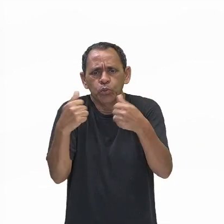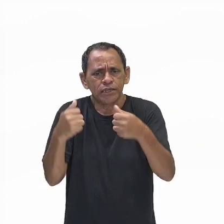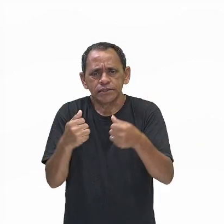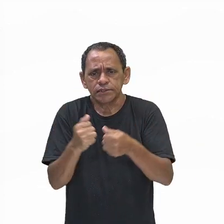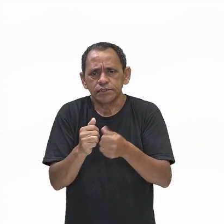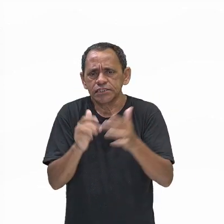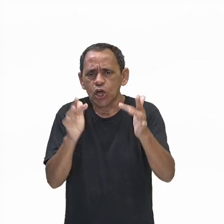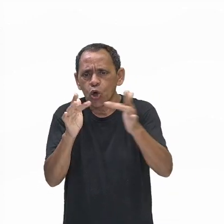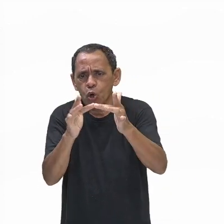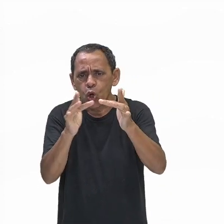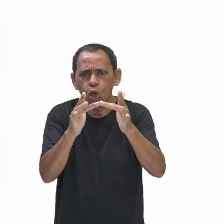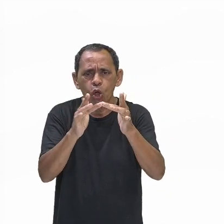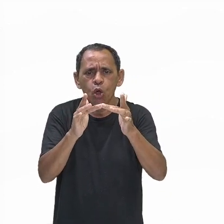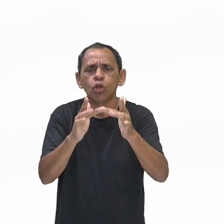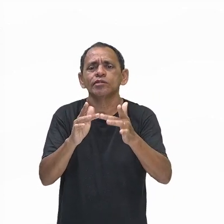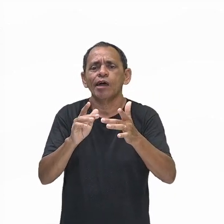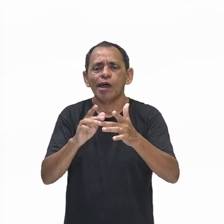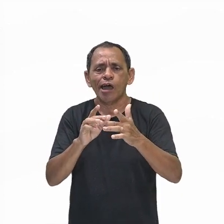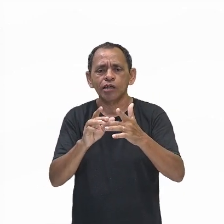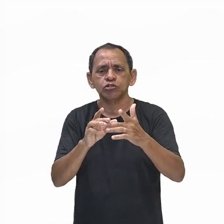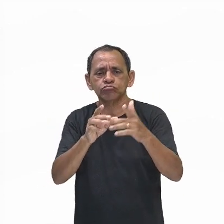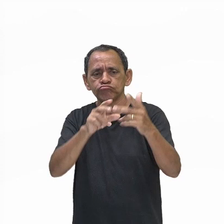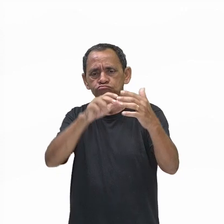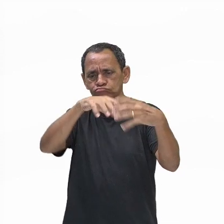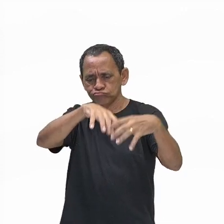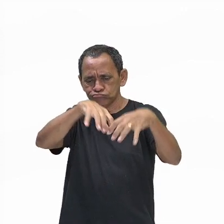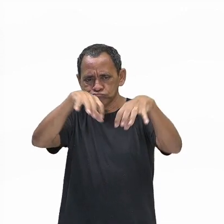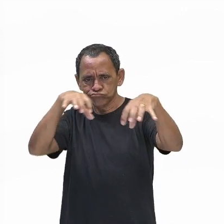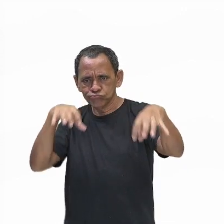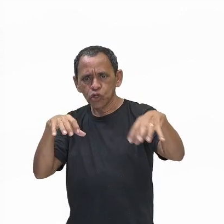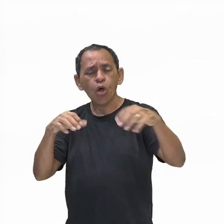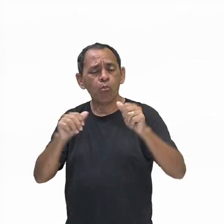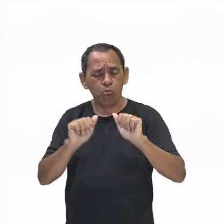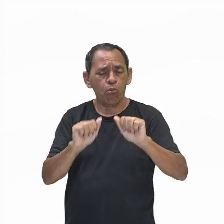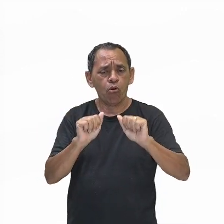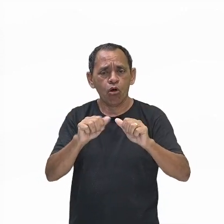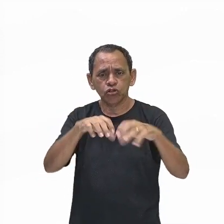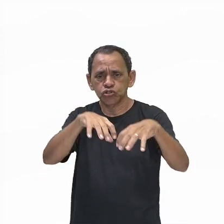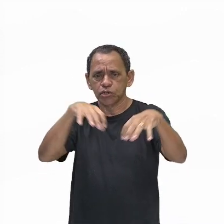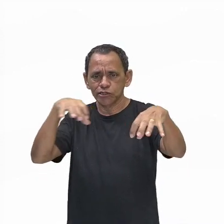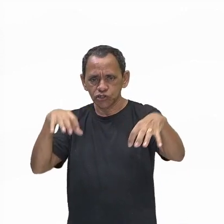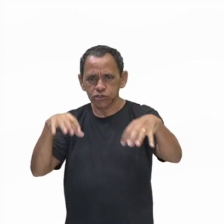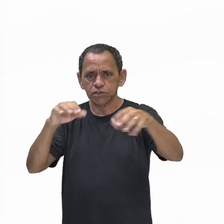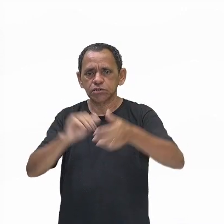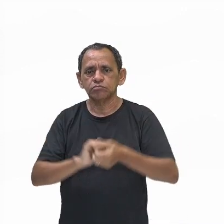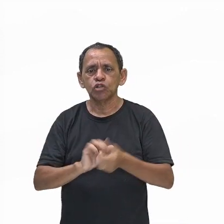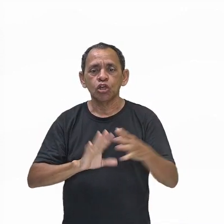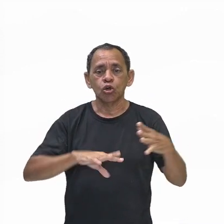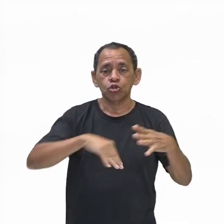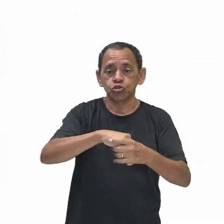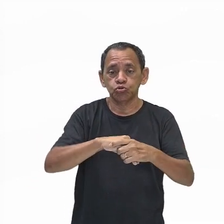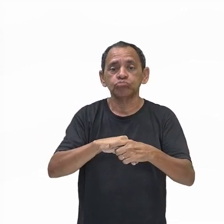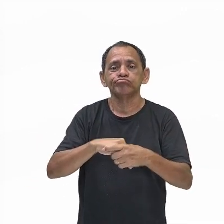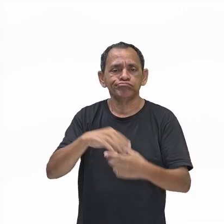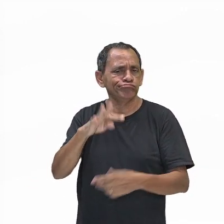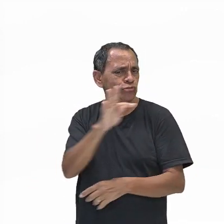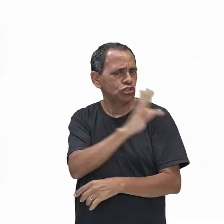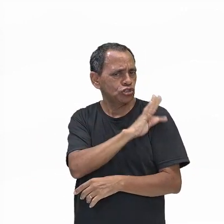contato físico imediato. Então, sensoriamento remoto é o conjunto de técnicas